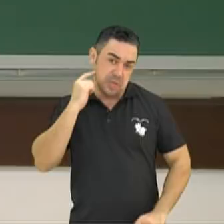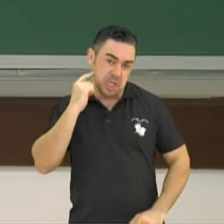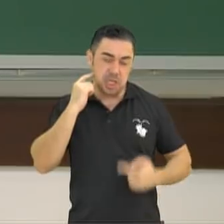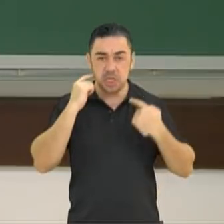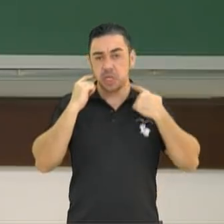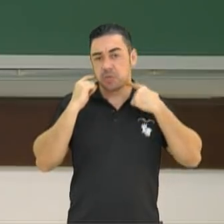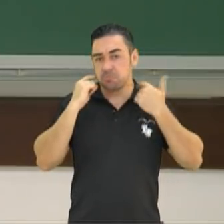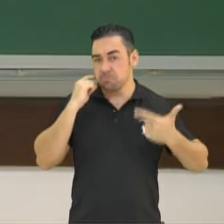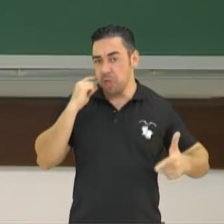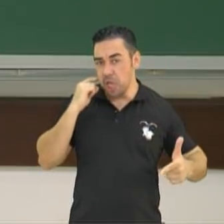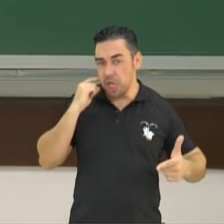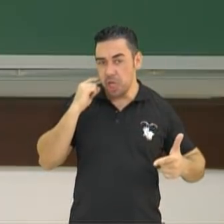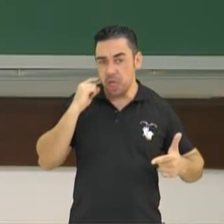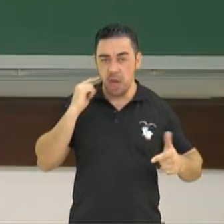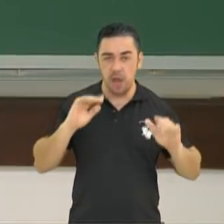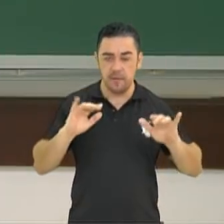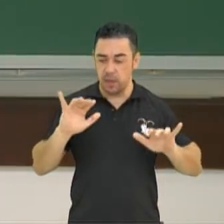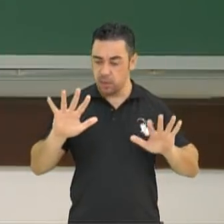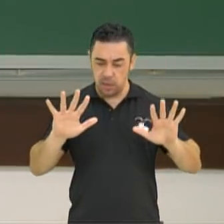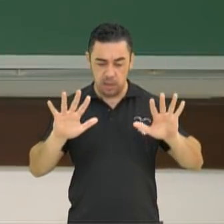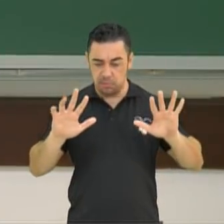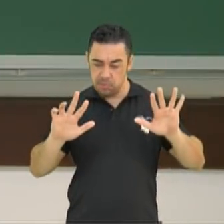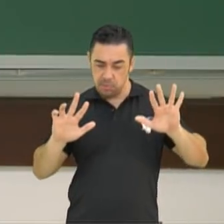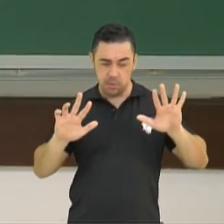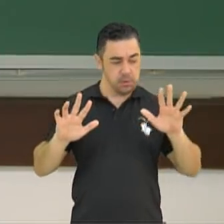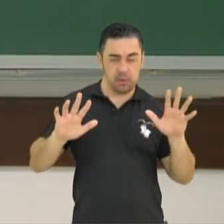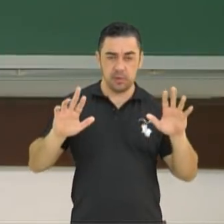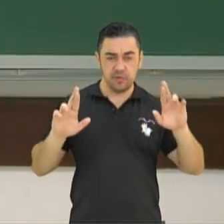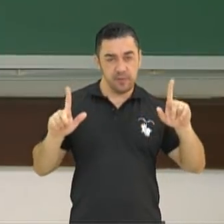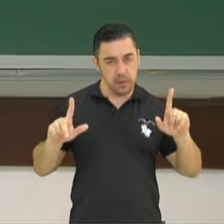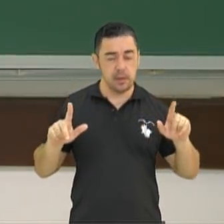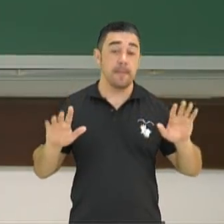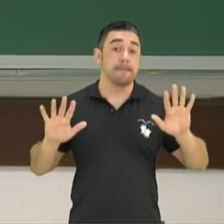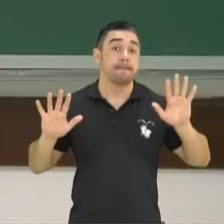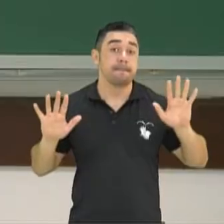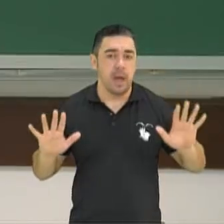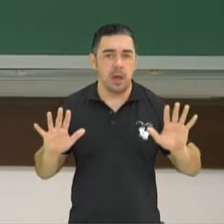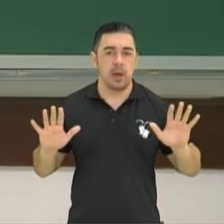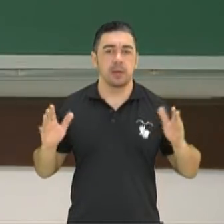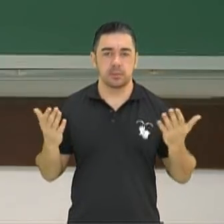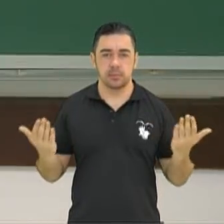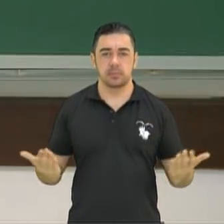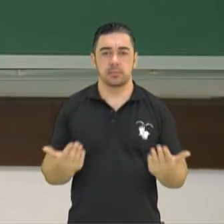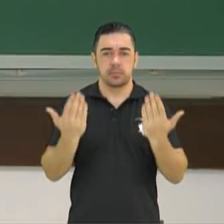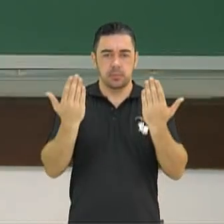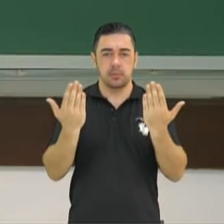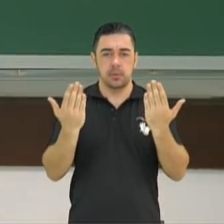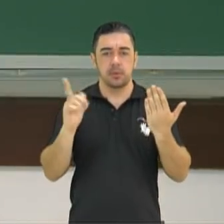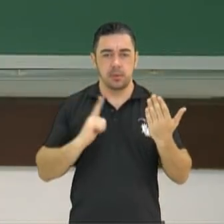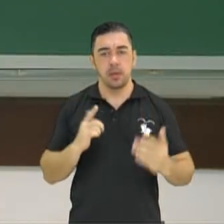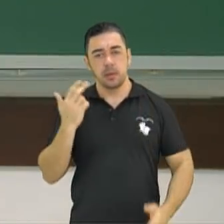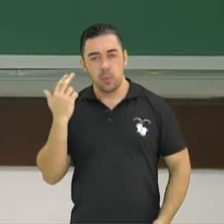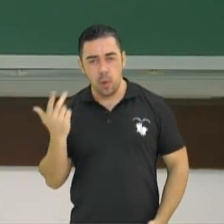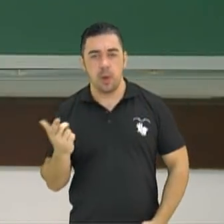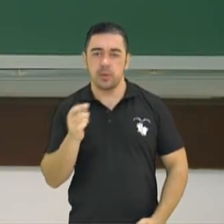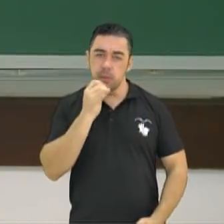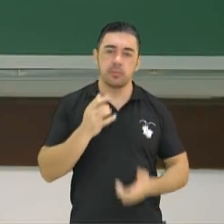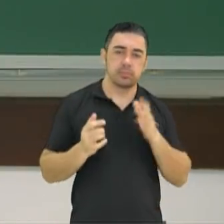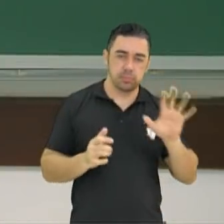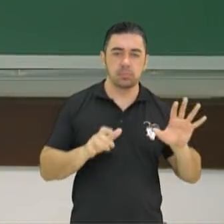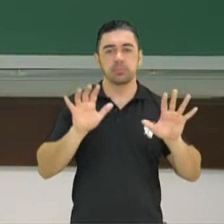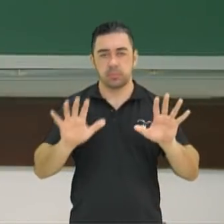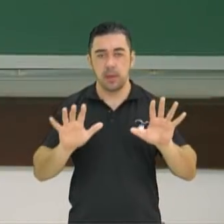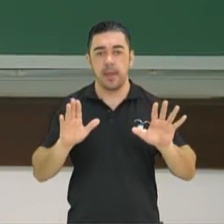tenho aqui, né? Às vezes um dedo aqui que é um pouco maior que daqui, enfim, né? Mas eles são equivalentes, o que eu tenho de um lado eu tenho do outro também, ok?